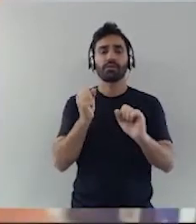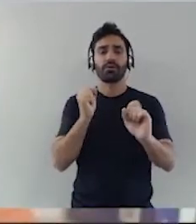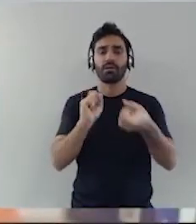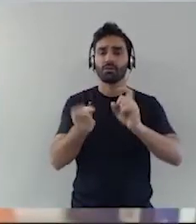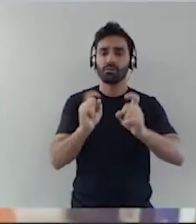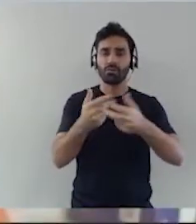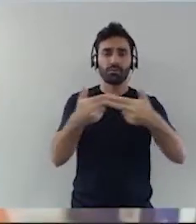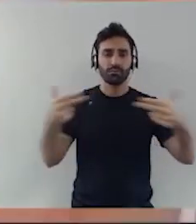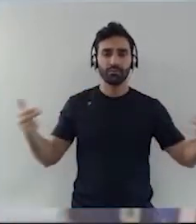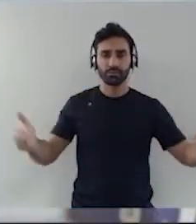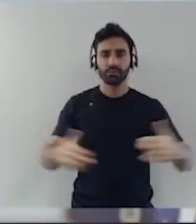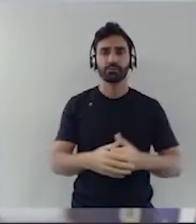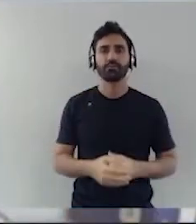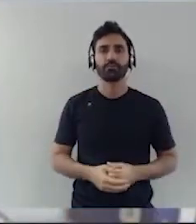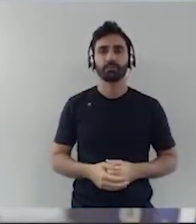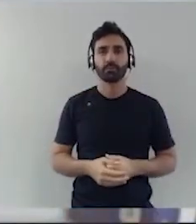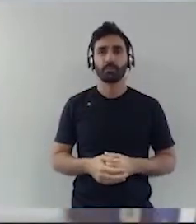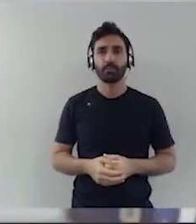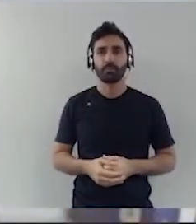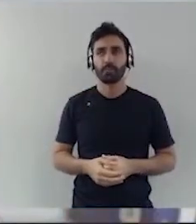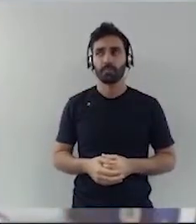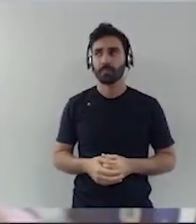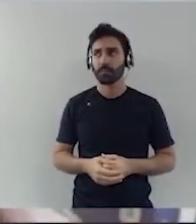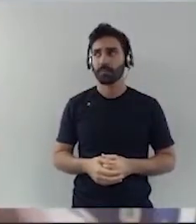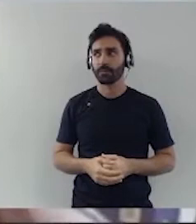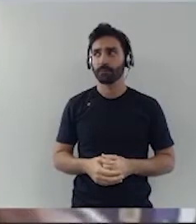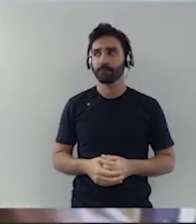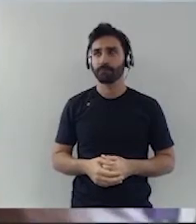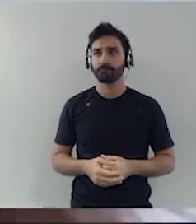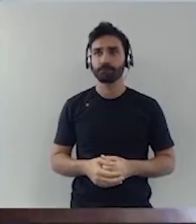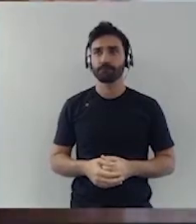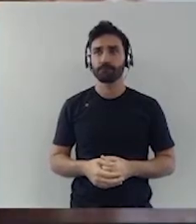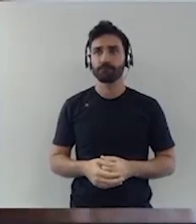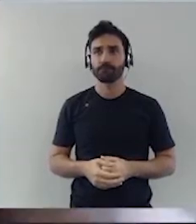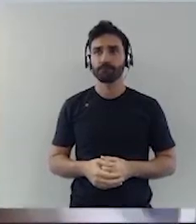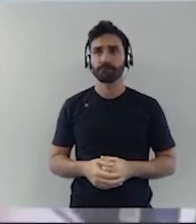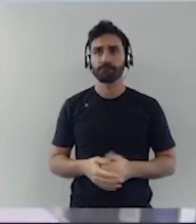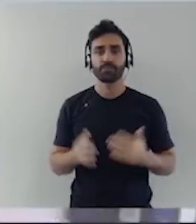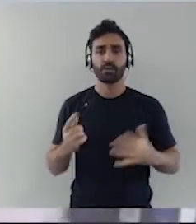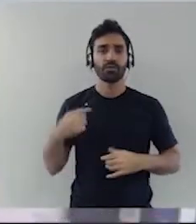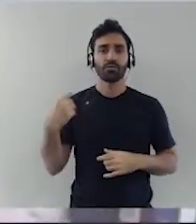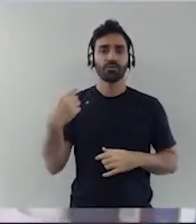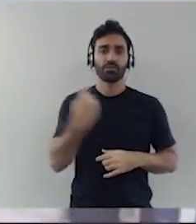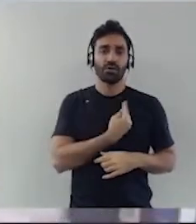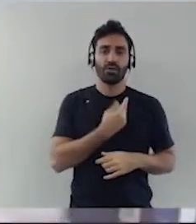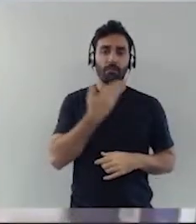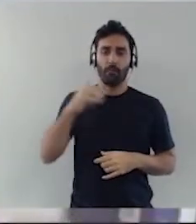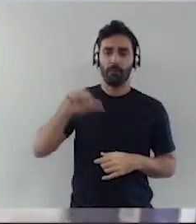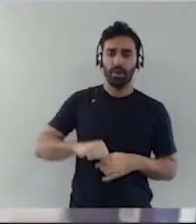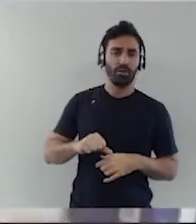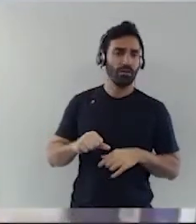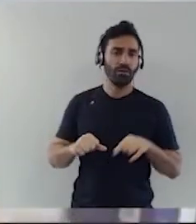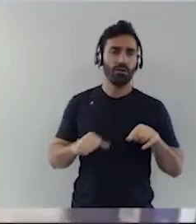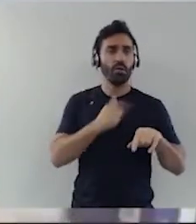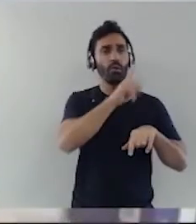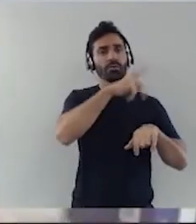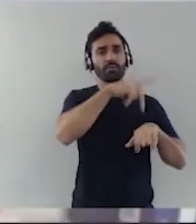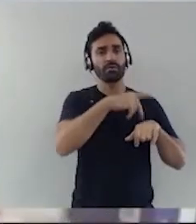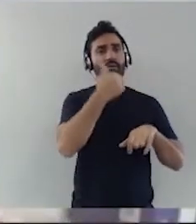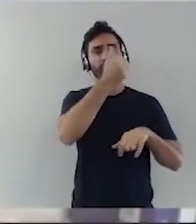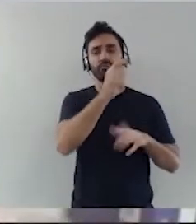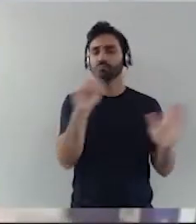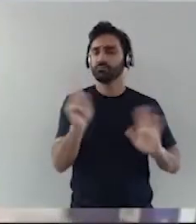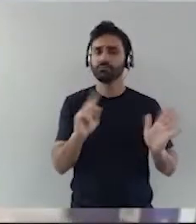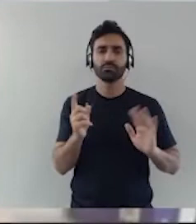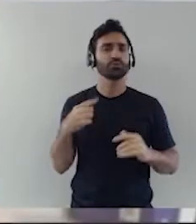vai. Então, a gente não deixa nada a dever a outros países em termos de transparência, do